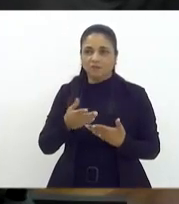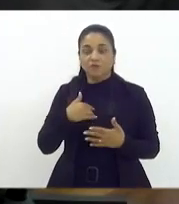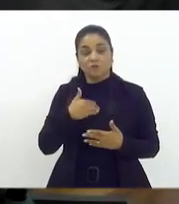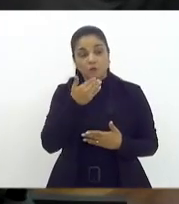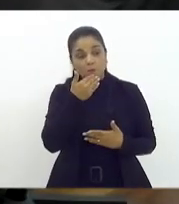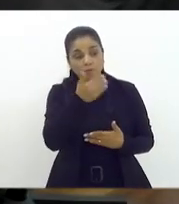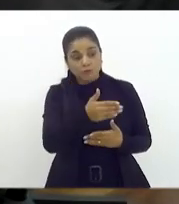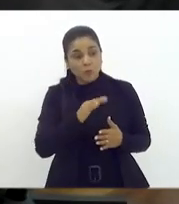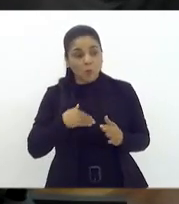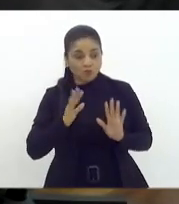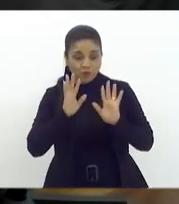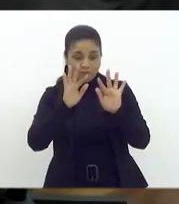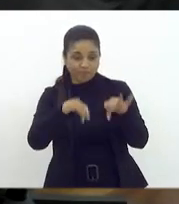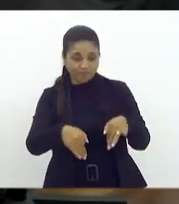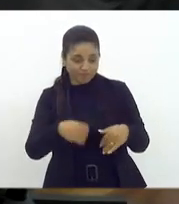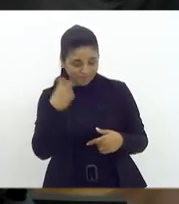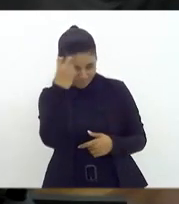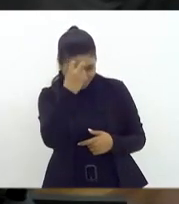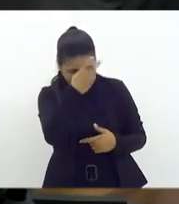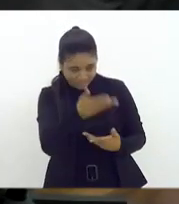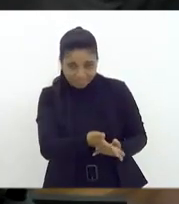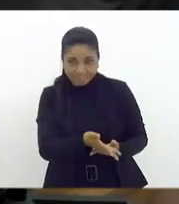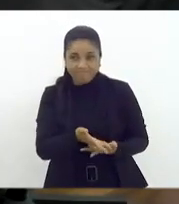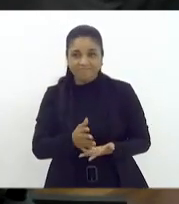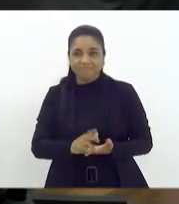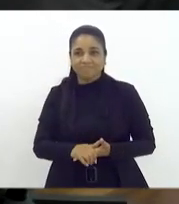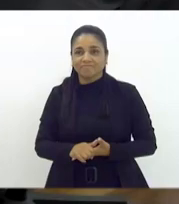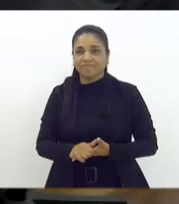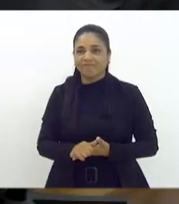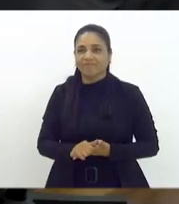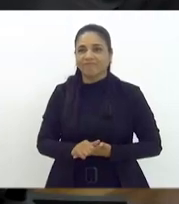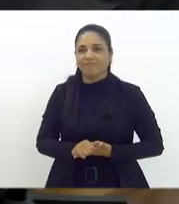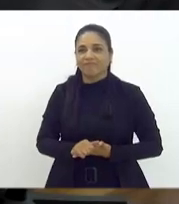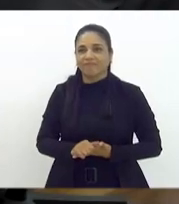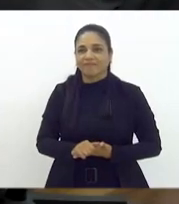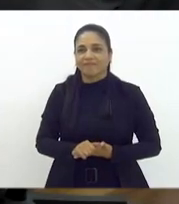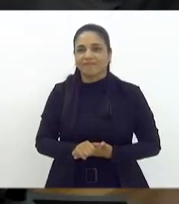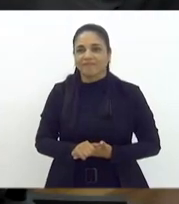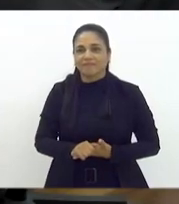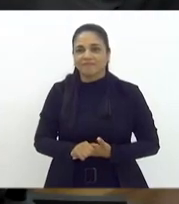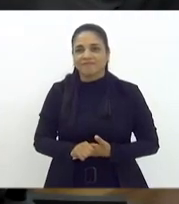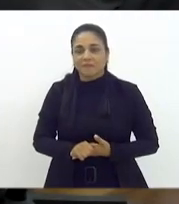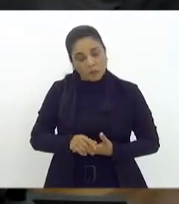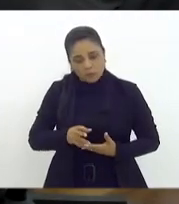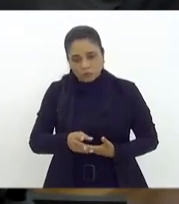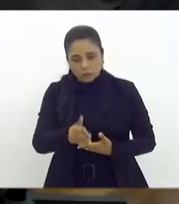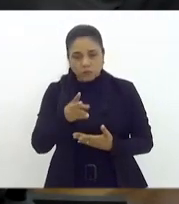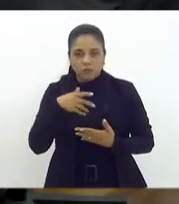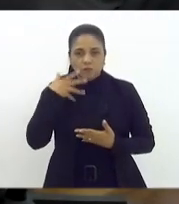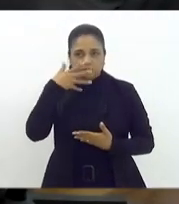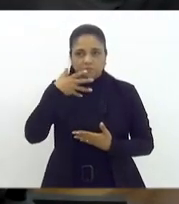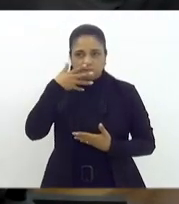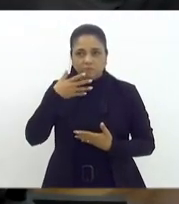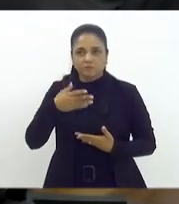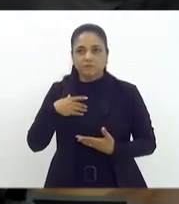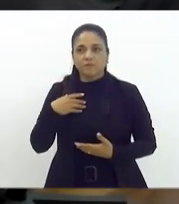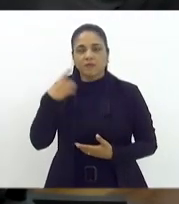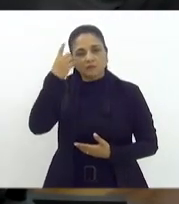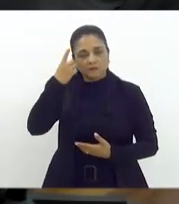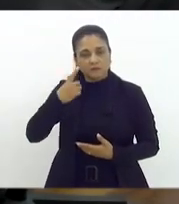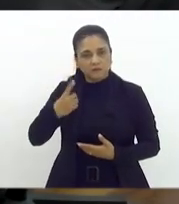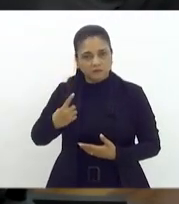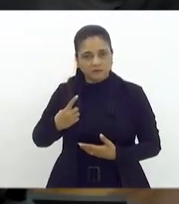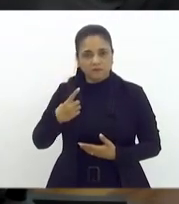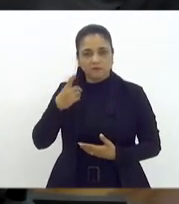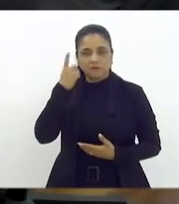pediu já tinha terminado então mas não é por favor deputada por